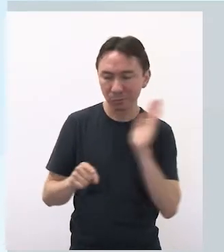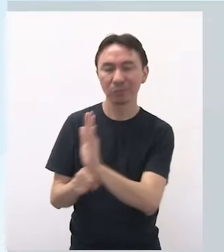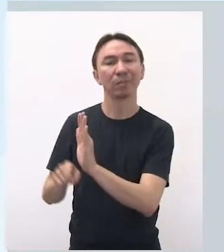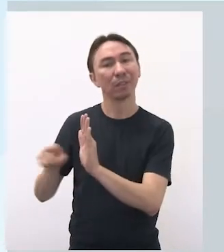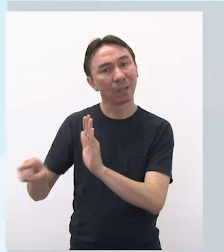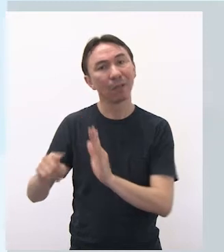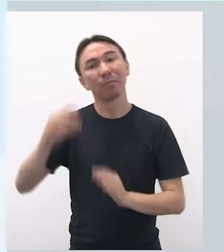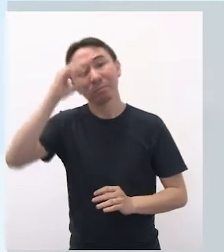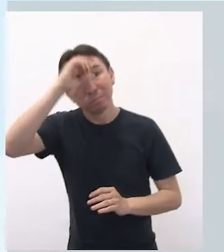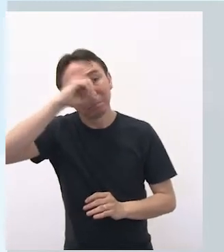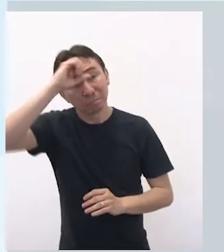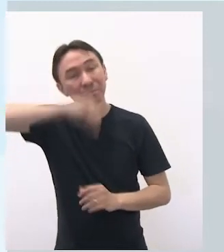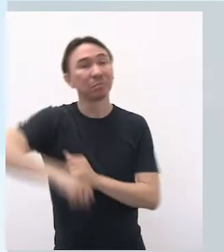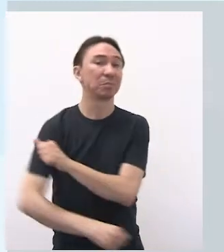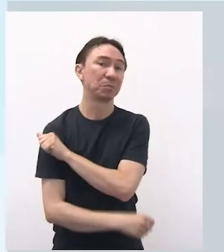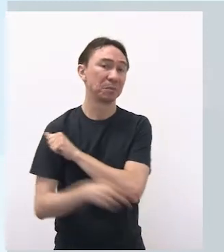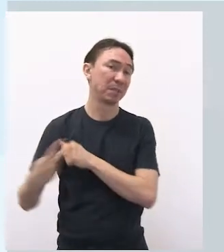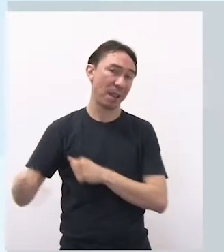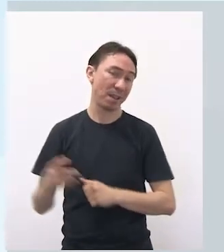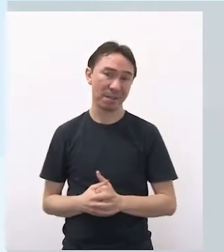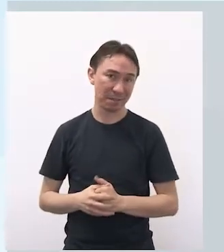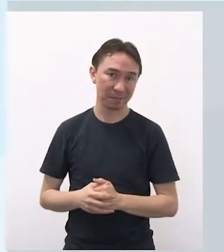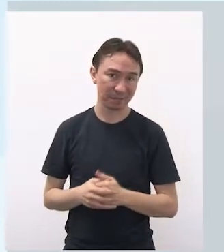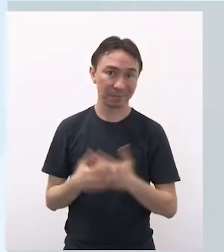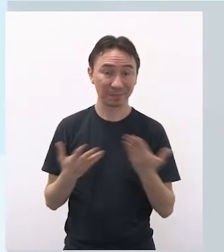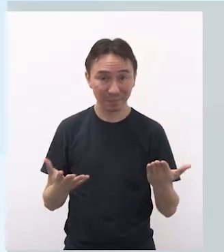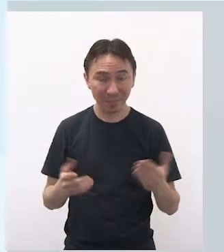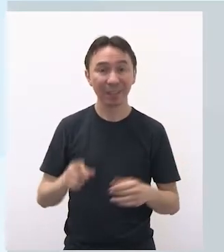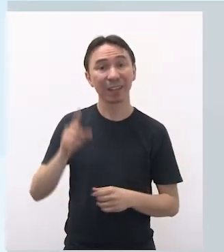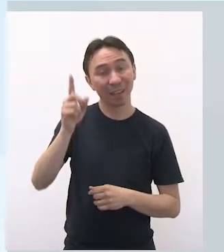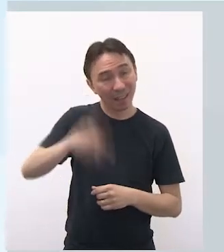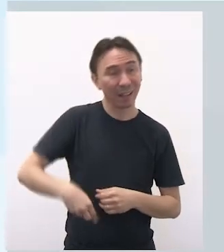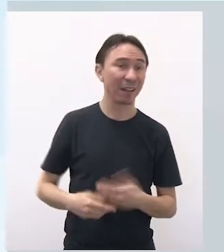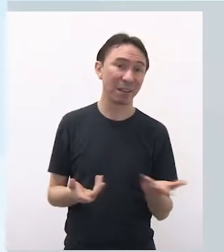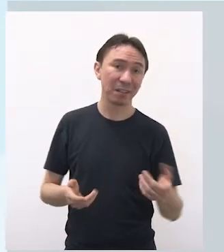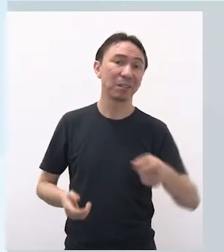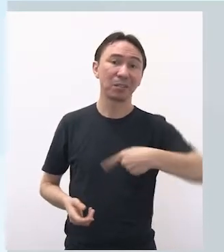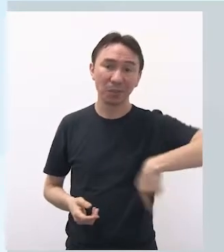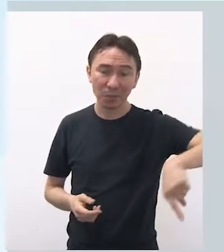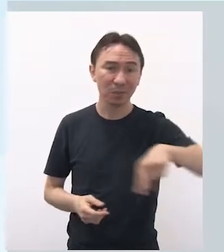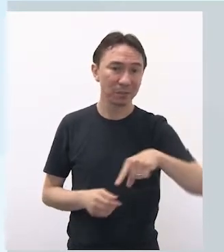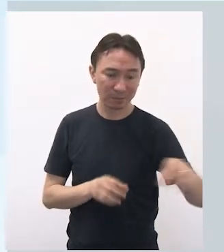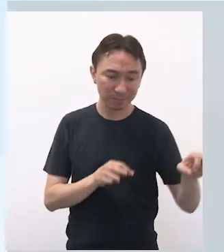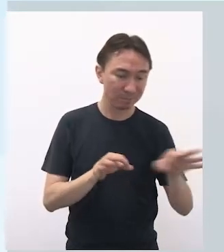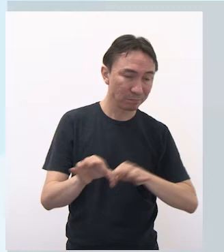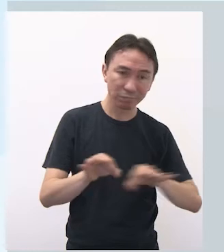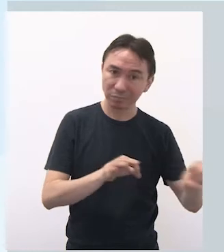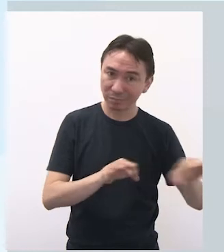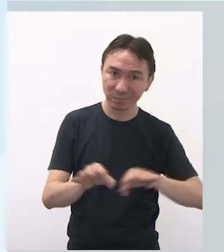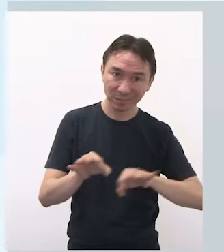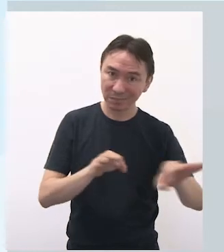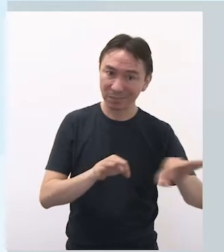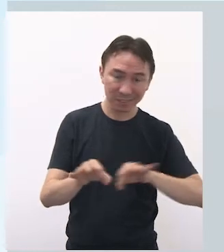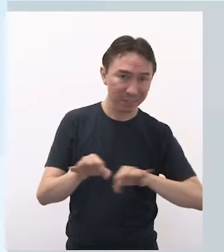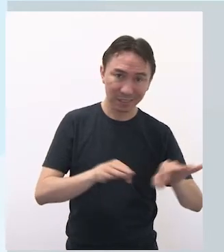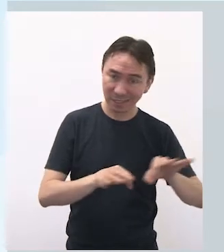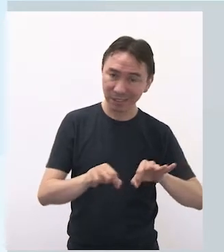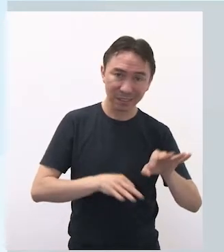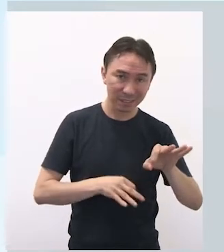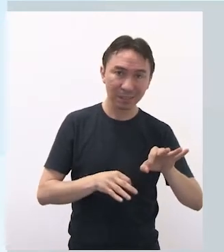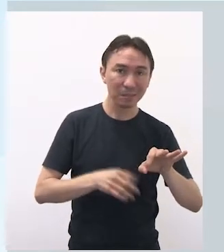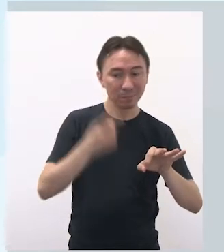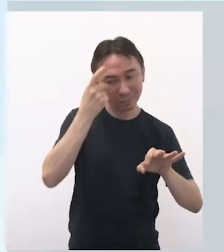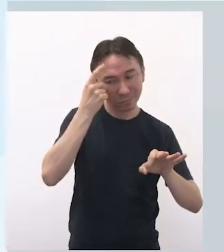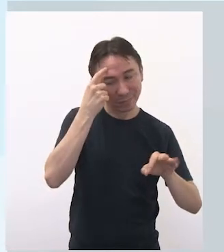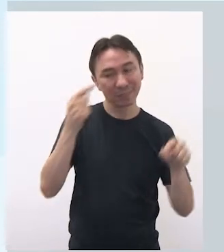a gente chama de intervenção pedagógica, são as atividades, né, são as ações didáticas pensando no